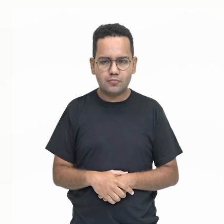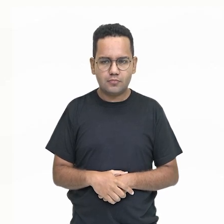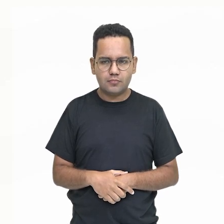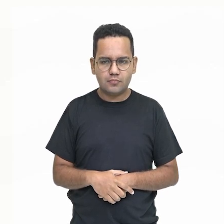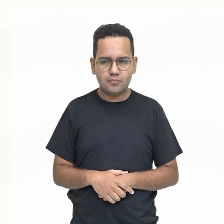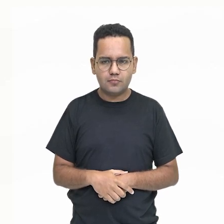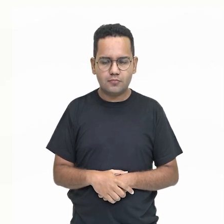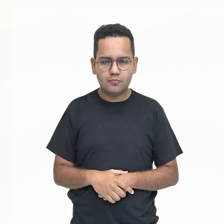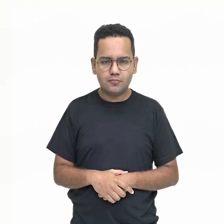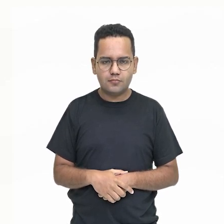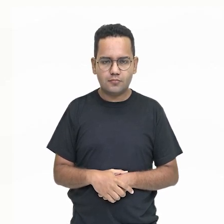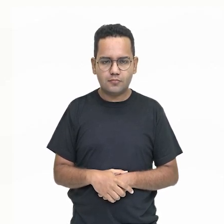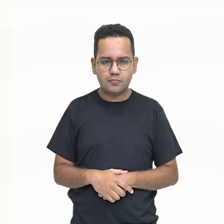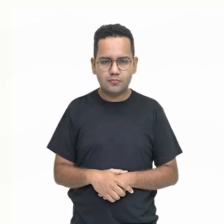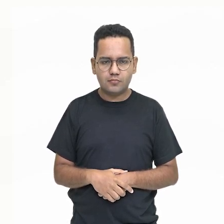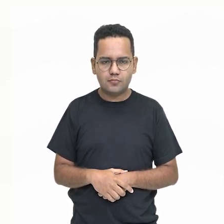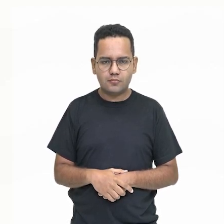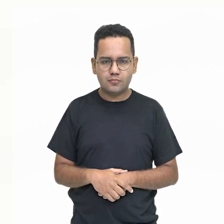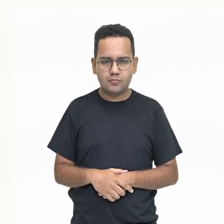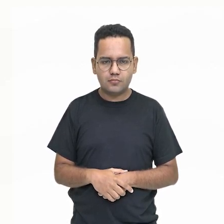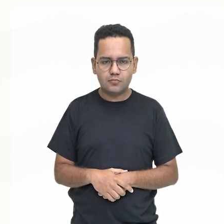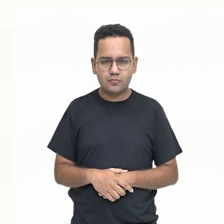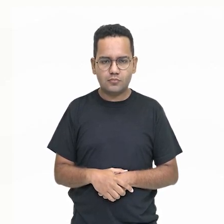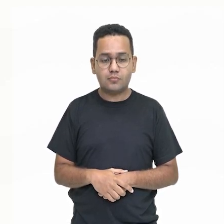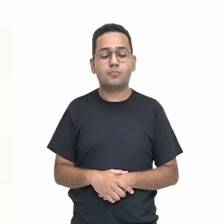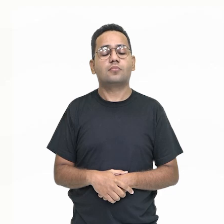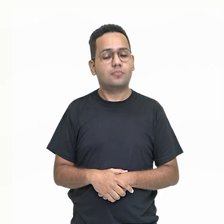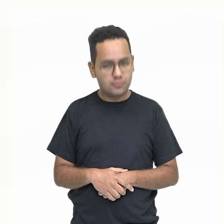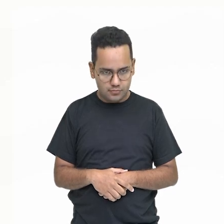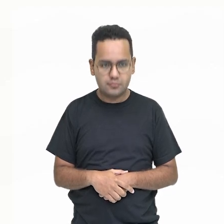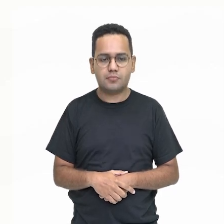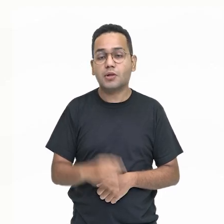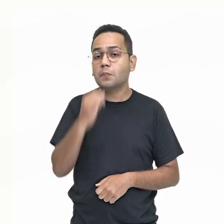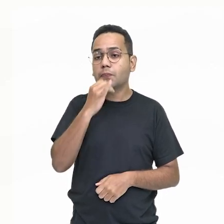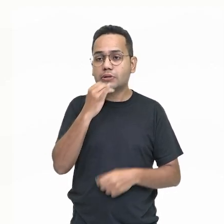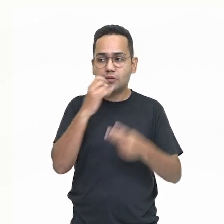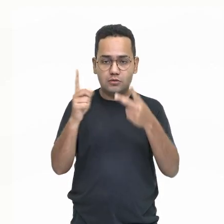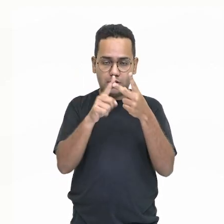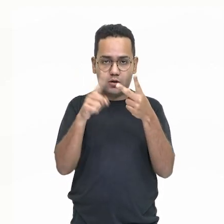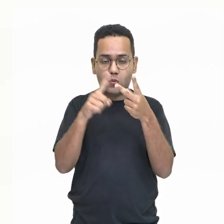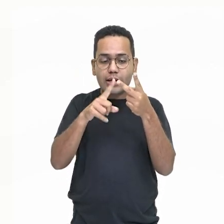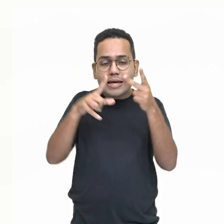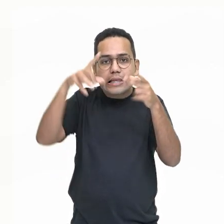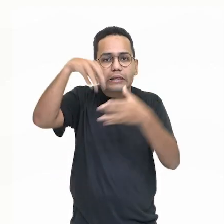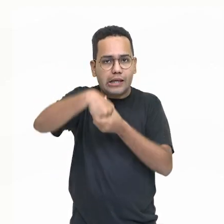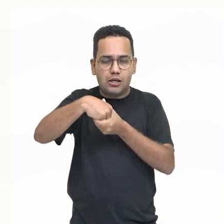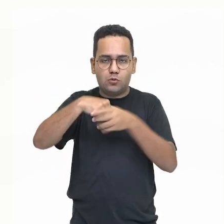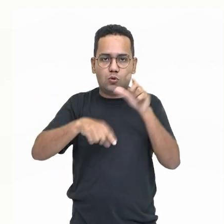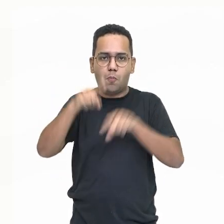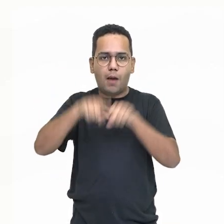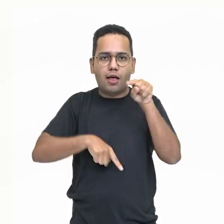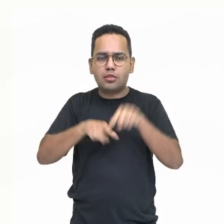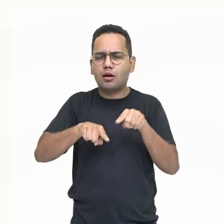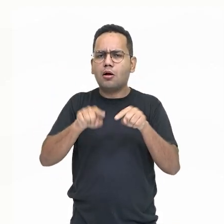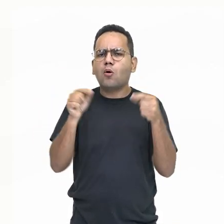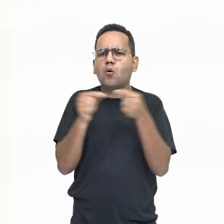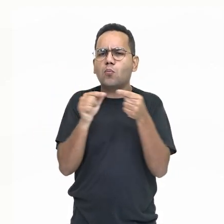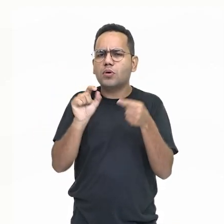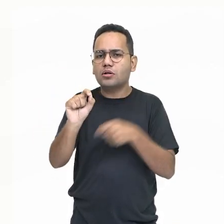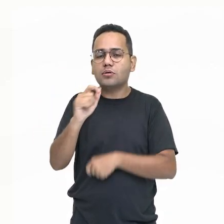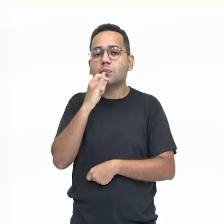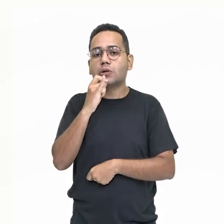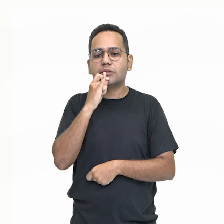matéria. Ocorre somente nos líquidos e nos gases, como nós temos um exemplo